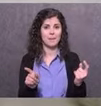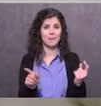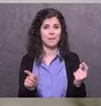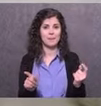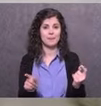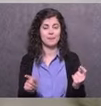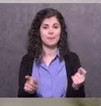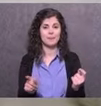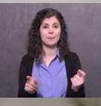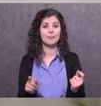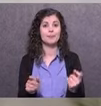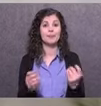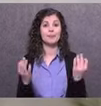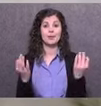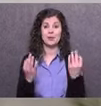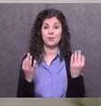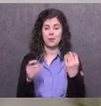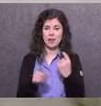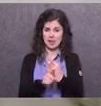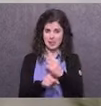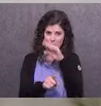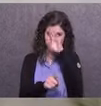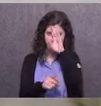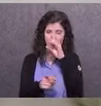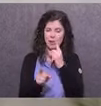E o Papa prosseguia.